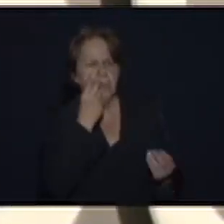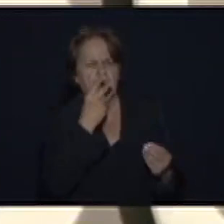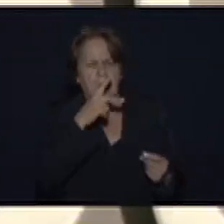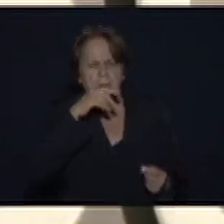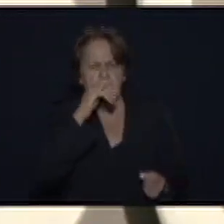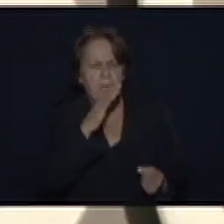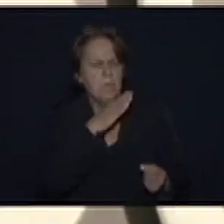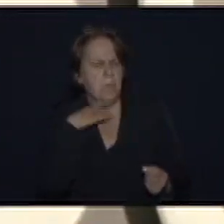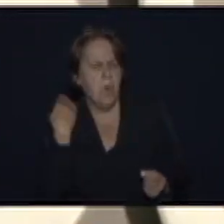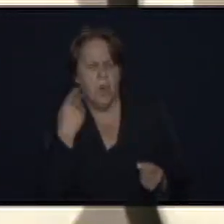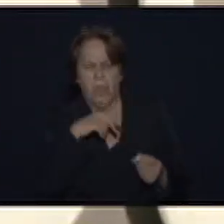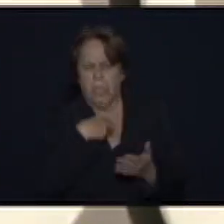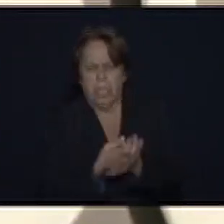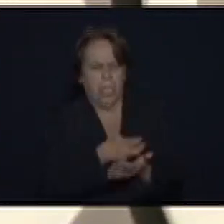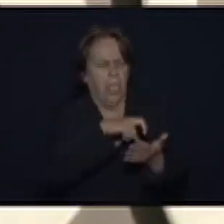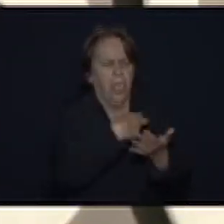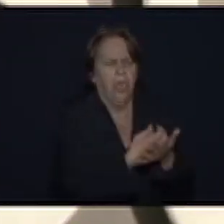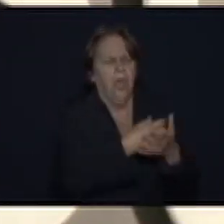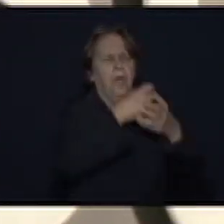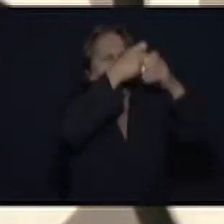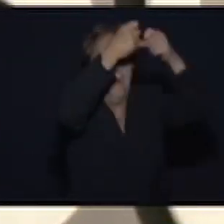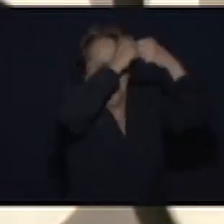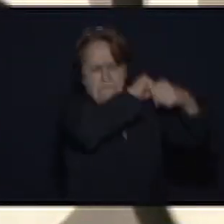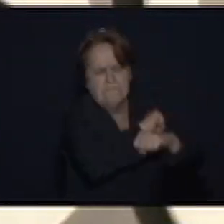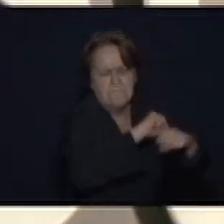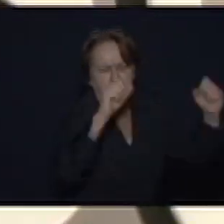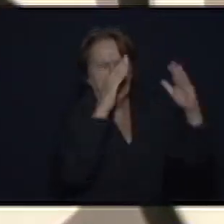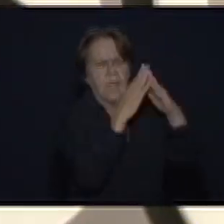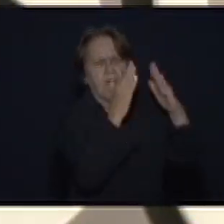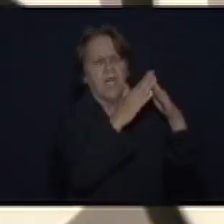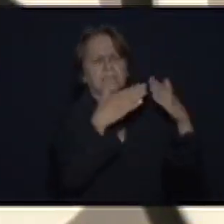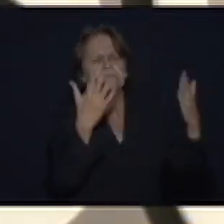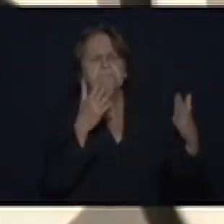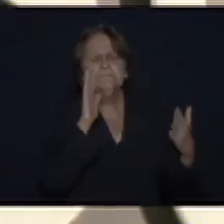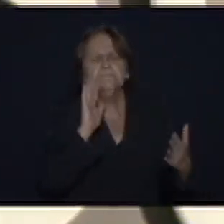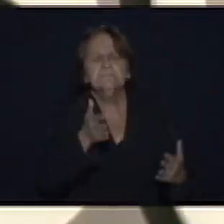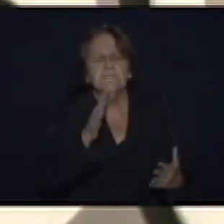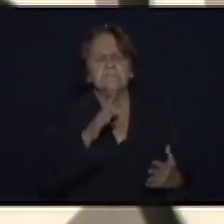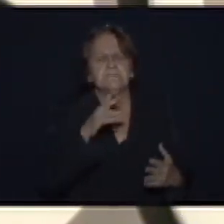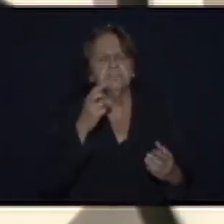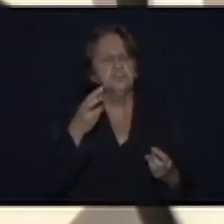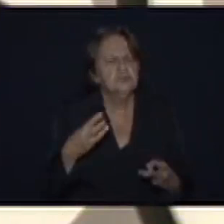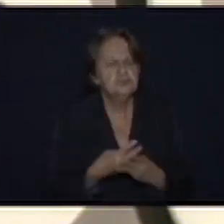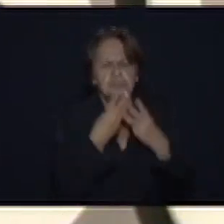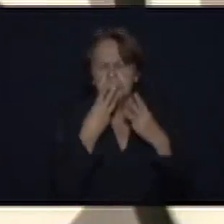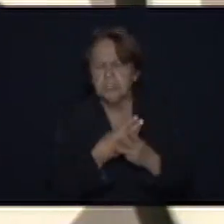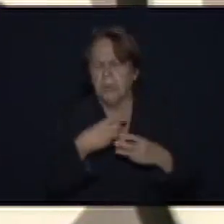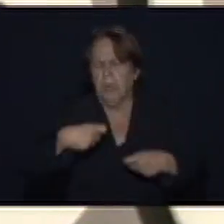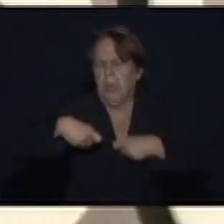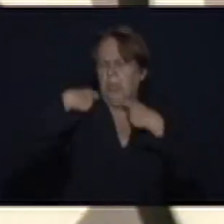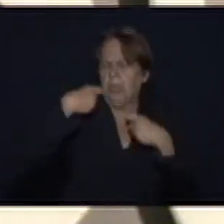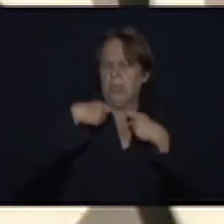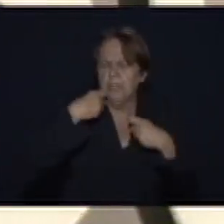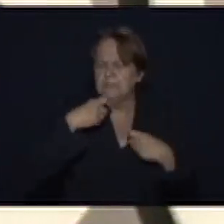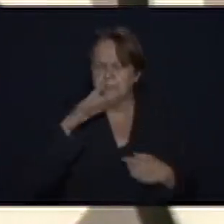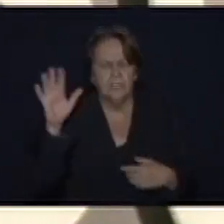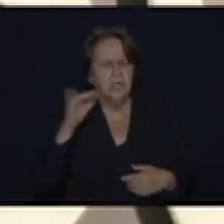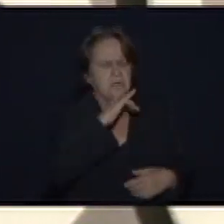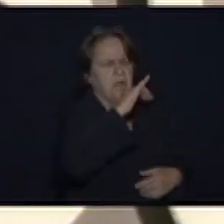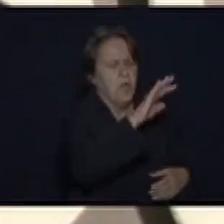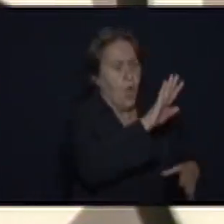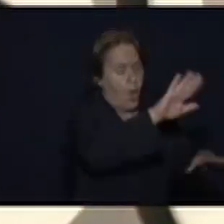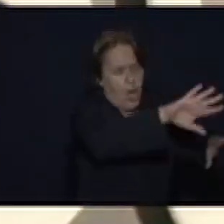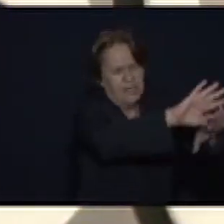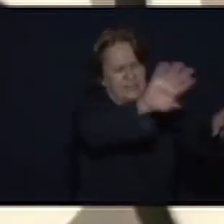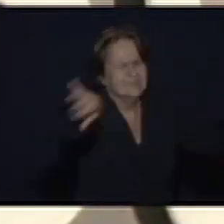pai família vindo bomba cai na sua casa alguns Alguns judeus em campo de concentração você chegar fala assim